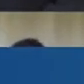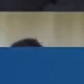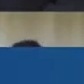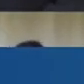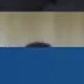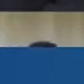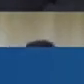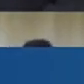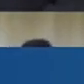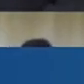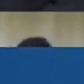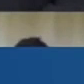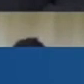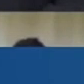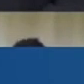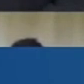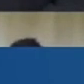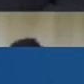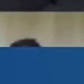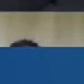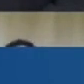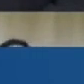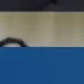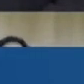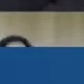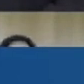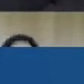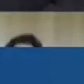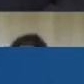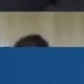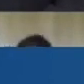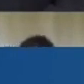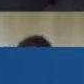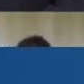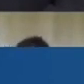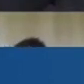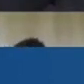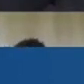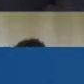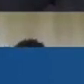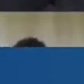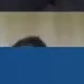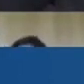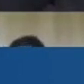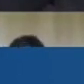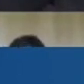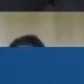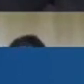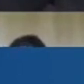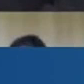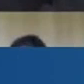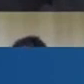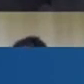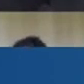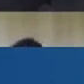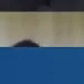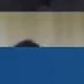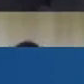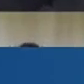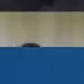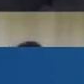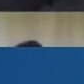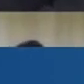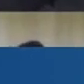crime. Então, nós temos hoje uma fase muito importante de confirmação de